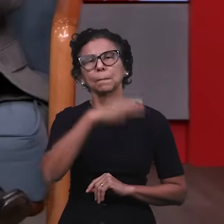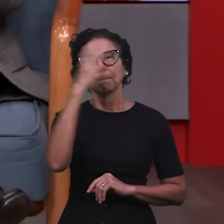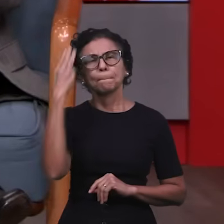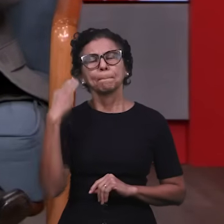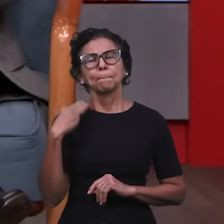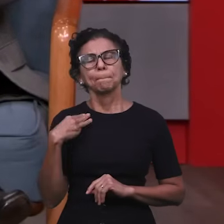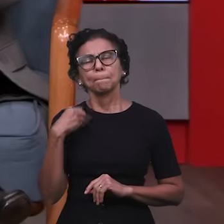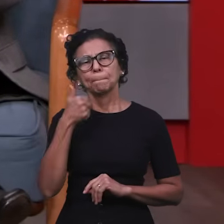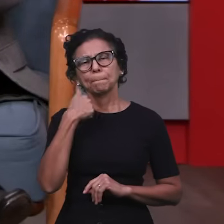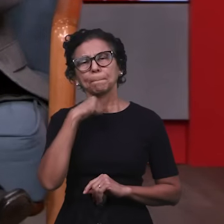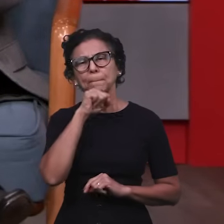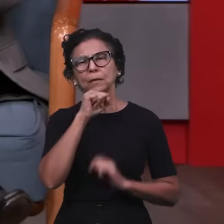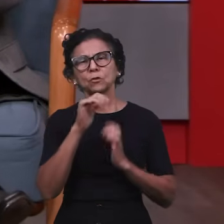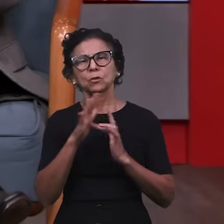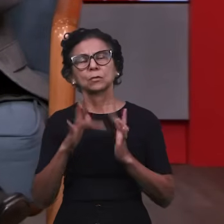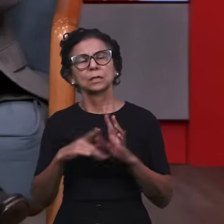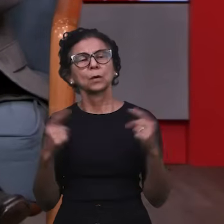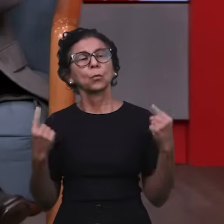Maria,